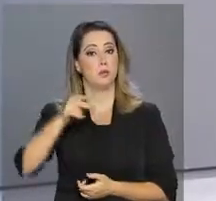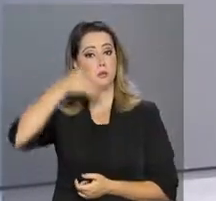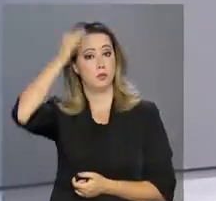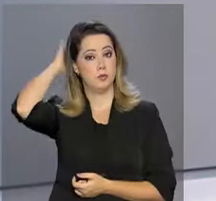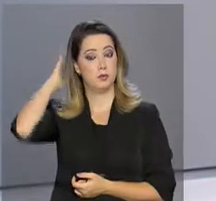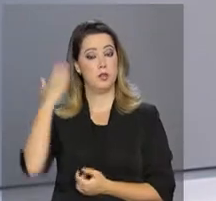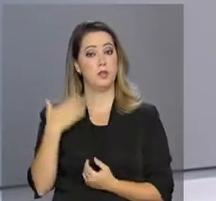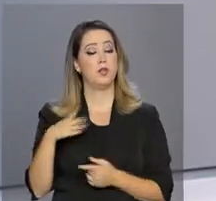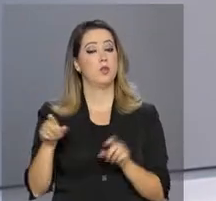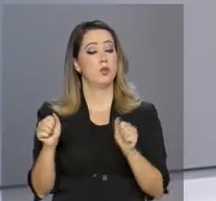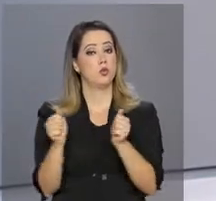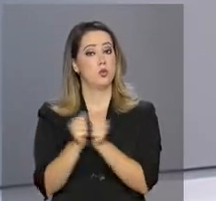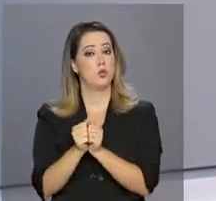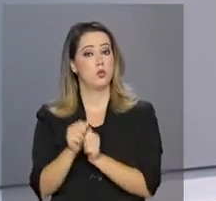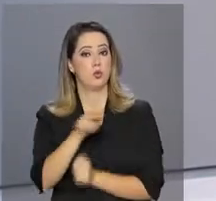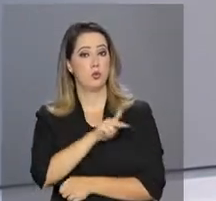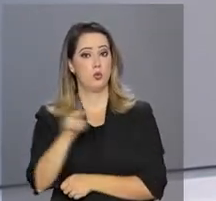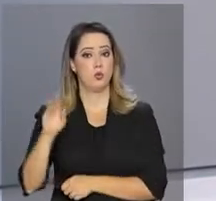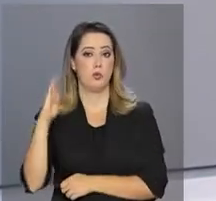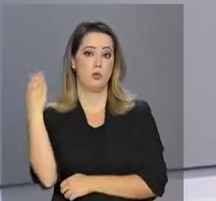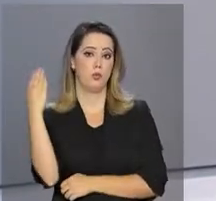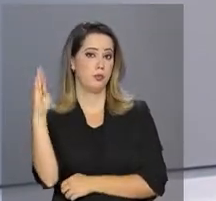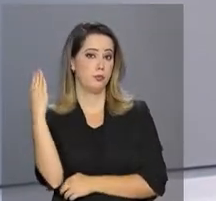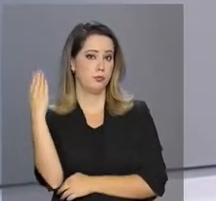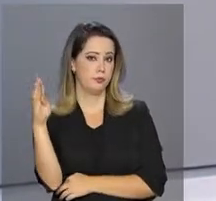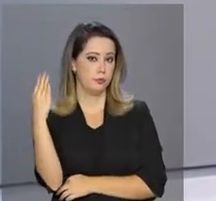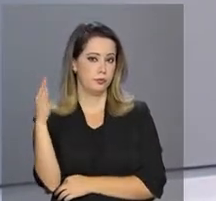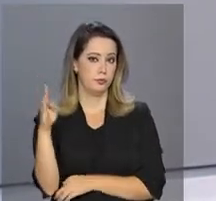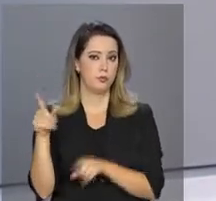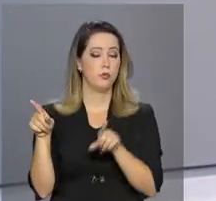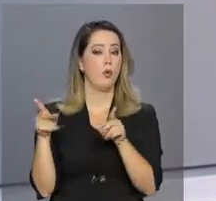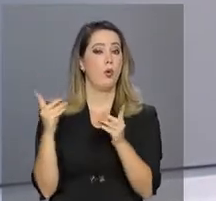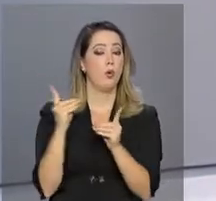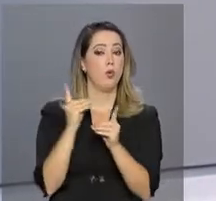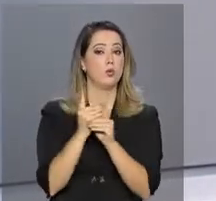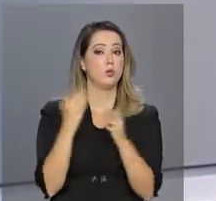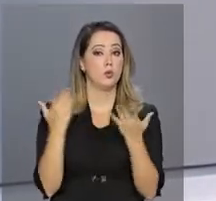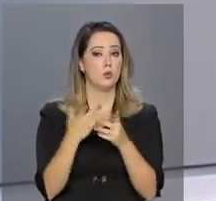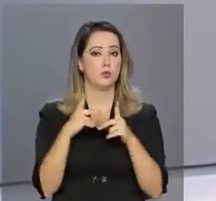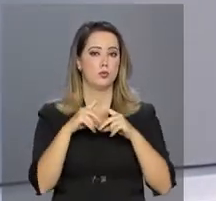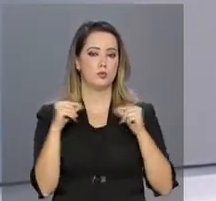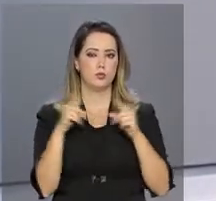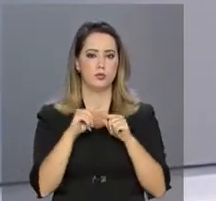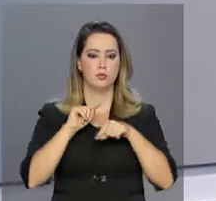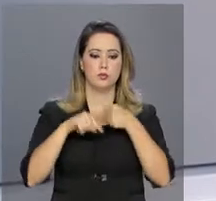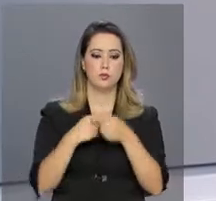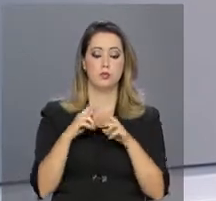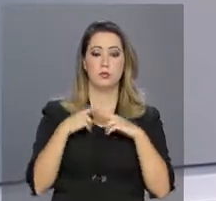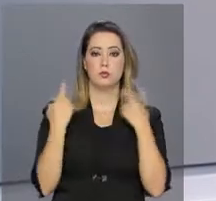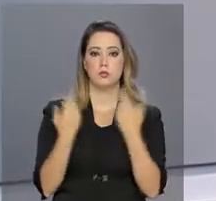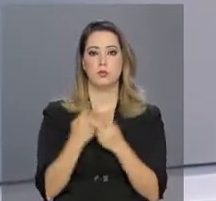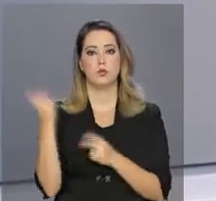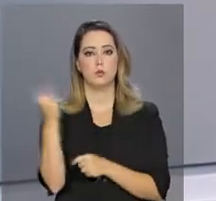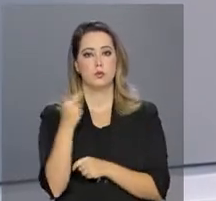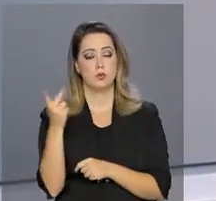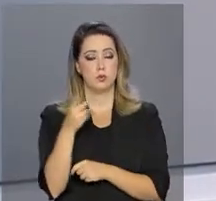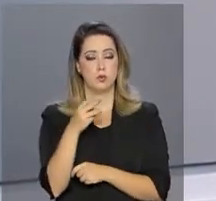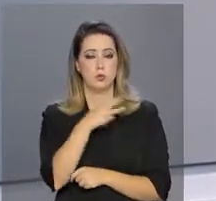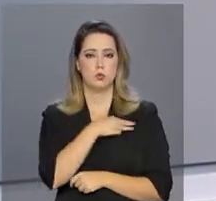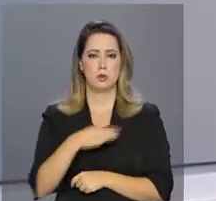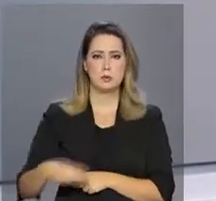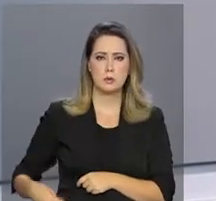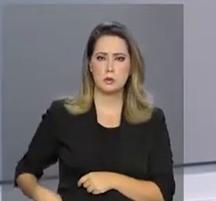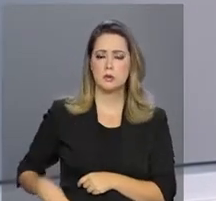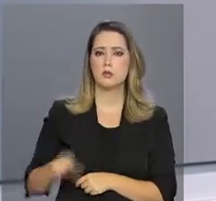michel temer e evo morales da bolívia se encontraram hoje aqui em brasília após a reunião ministros dos dois países assinaram